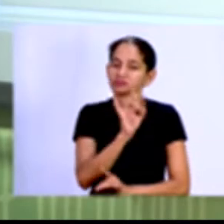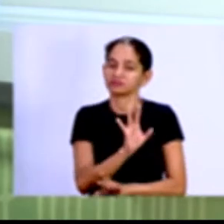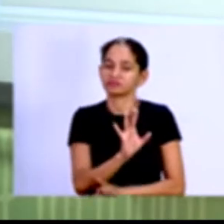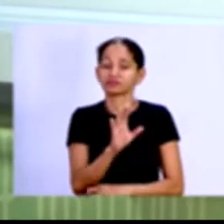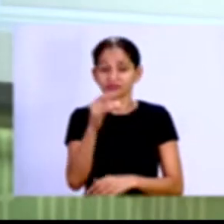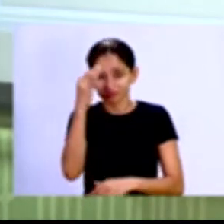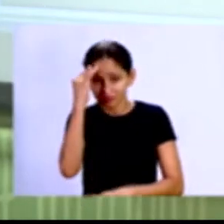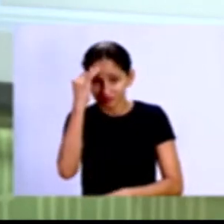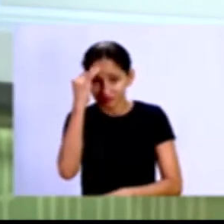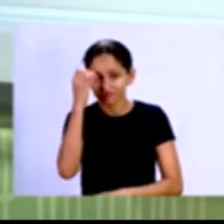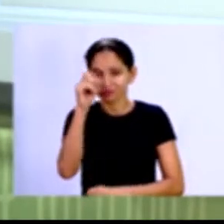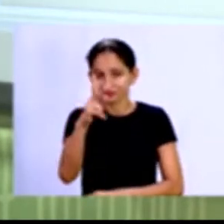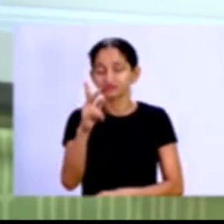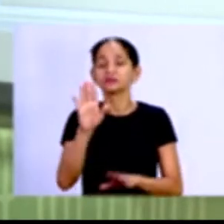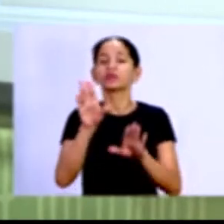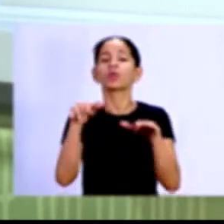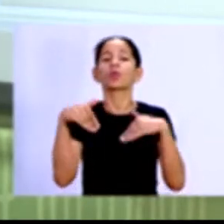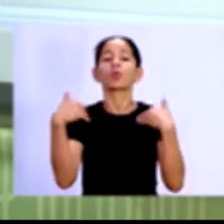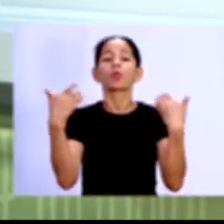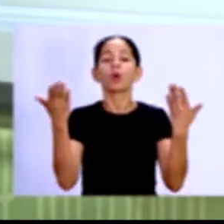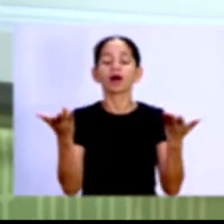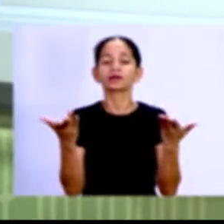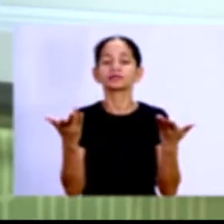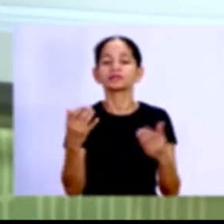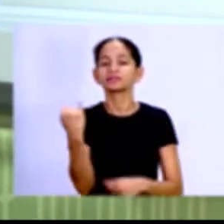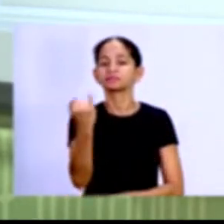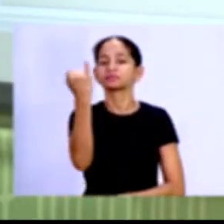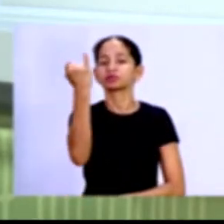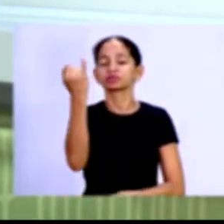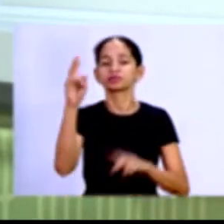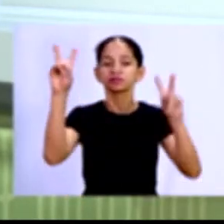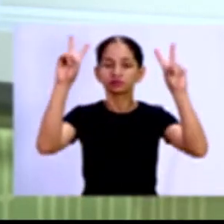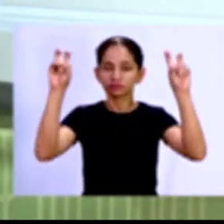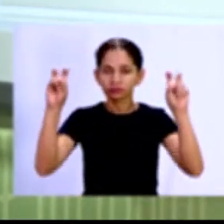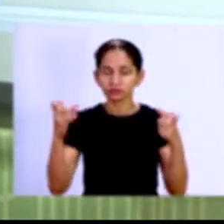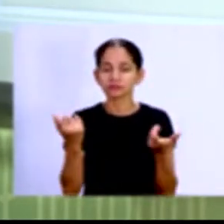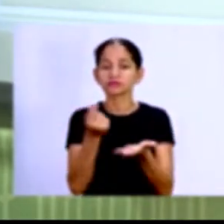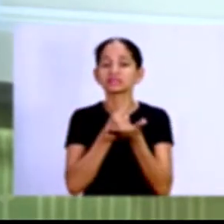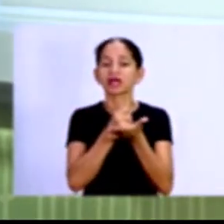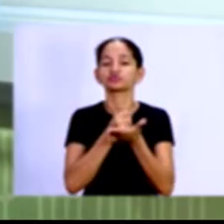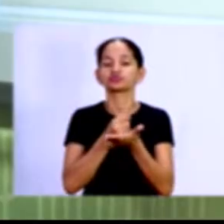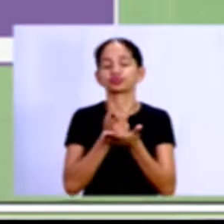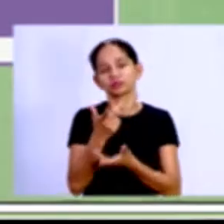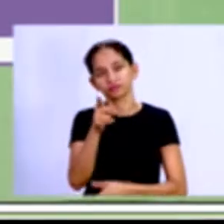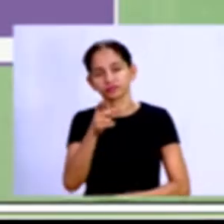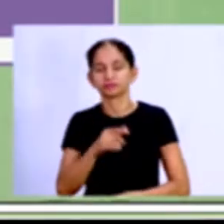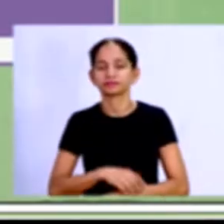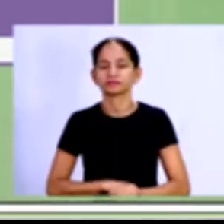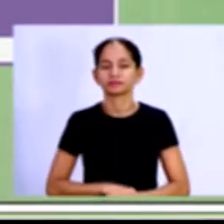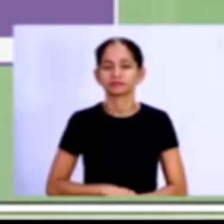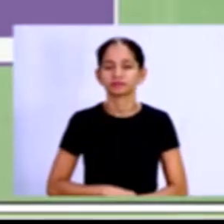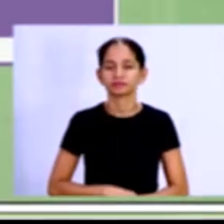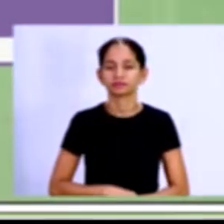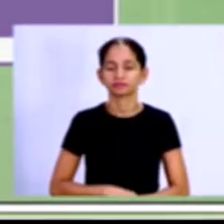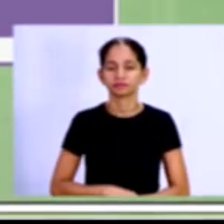ensino. Vamos ver quais são, né, esses princípios que fundamentam, então, essa atuação.